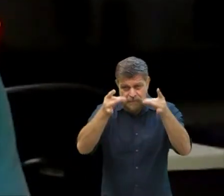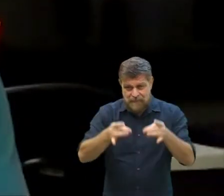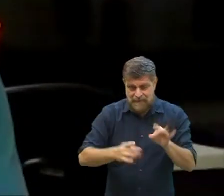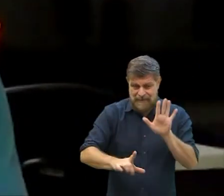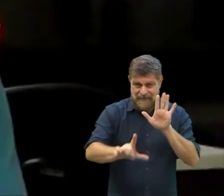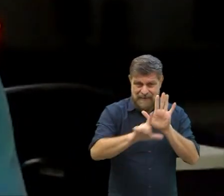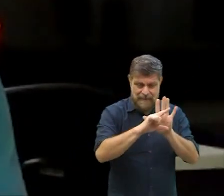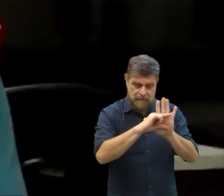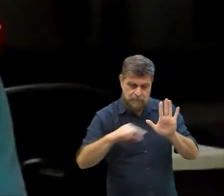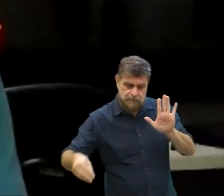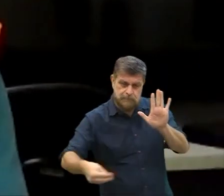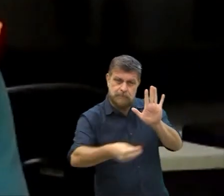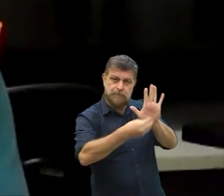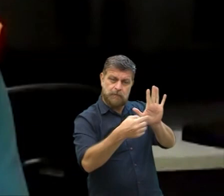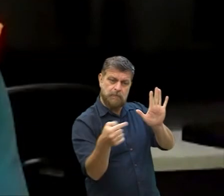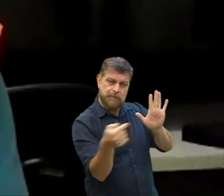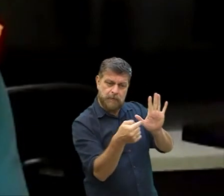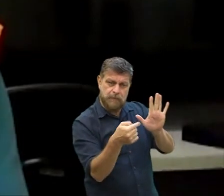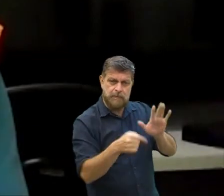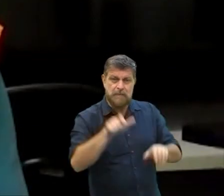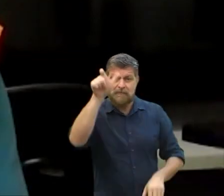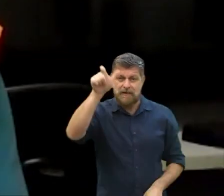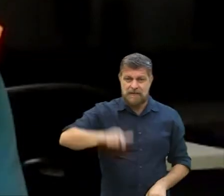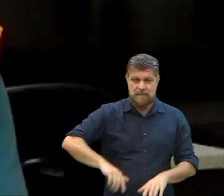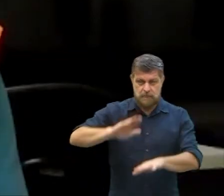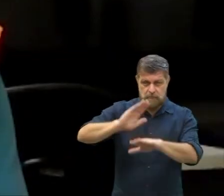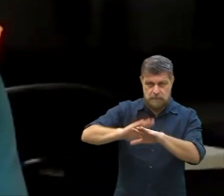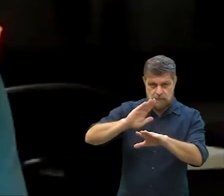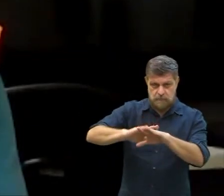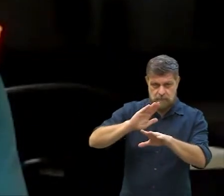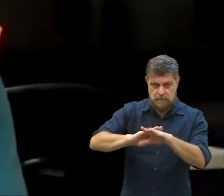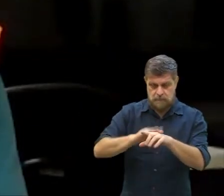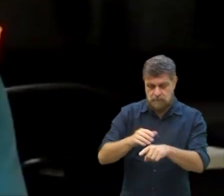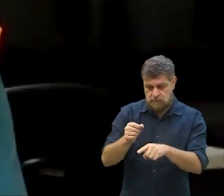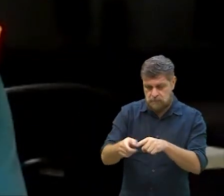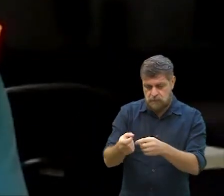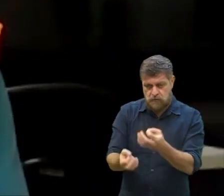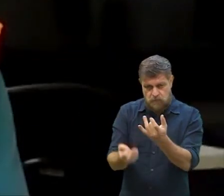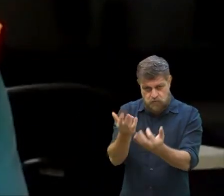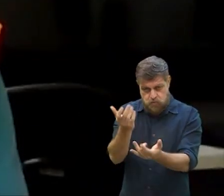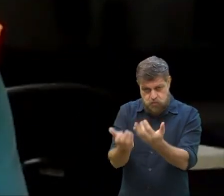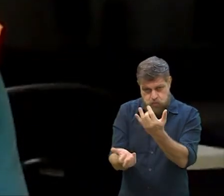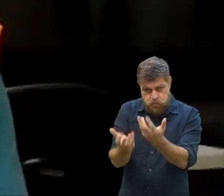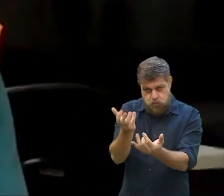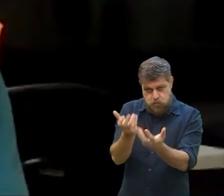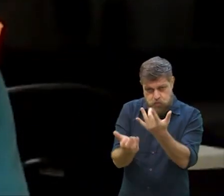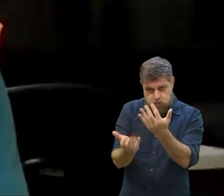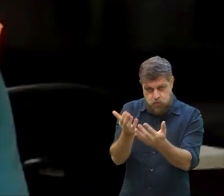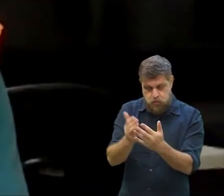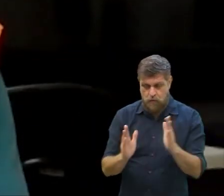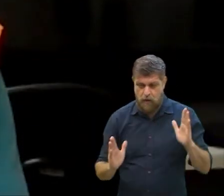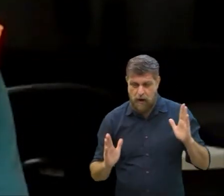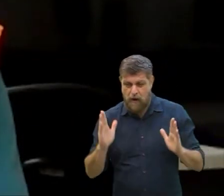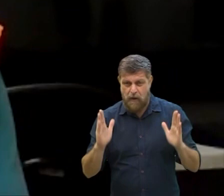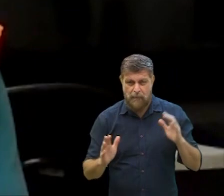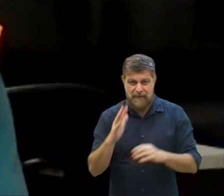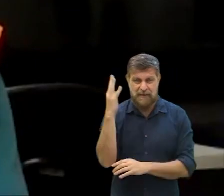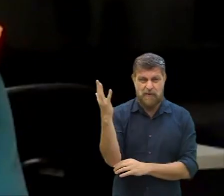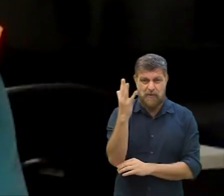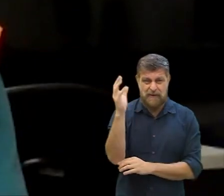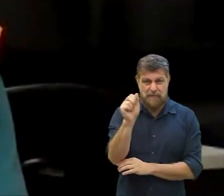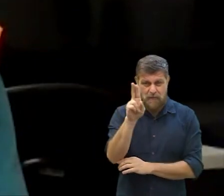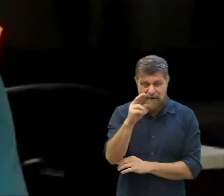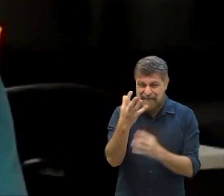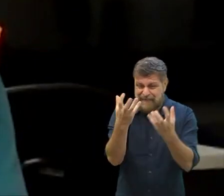que está na lei esse ano, se a pessoa provocar qualquer tipo de situação de fogo, num período em que a